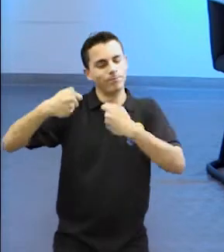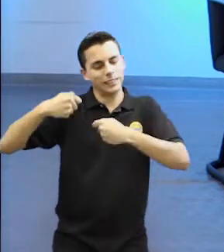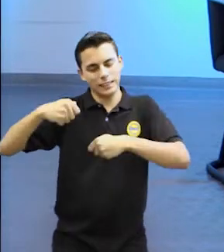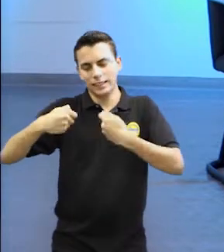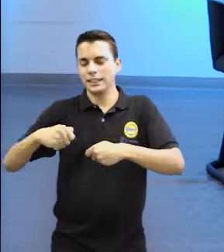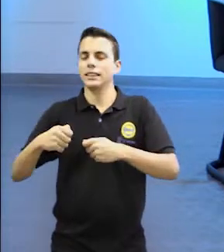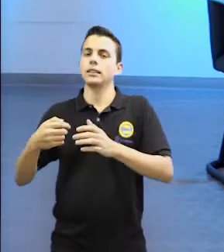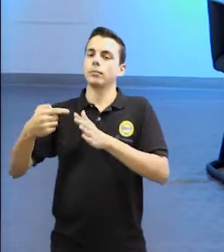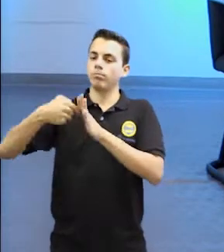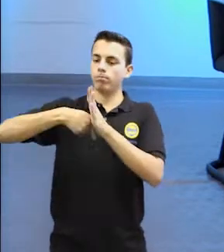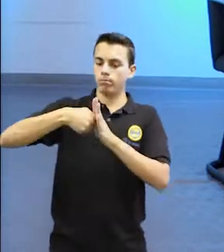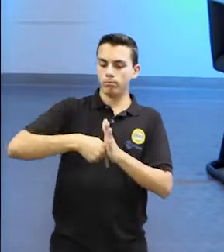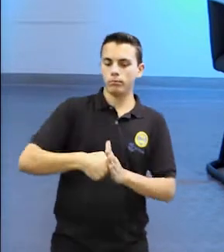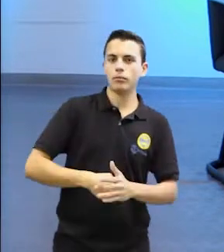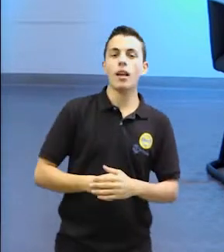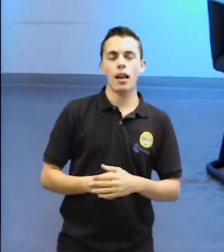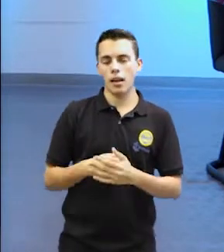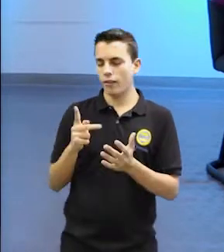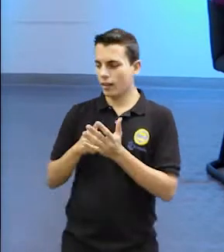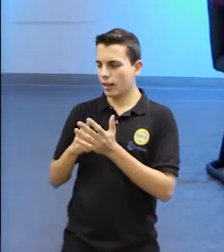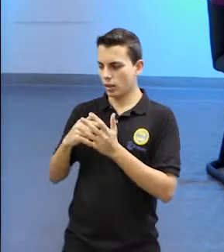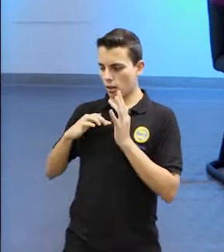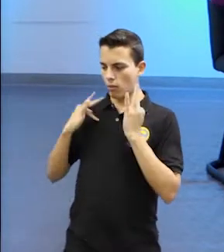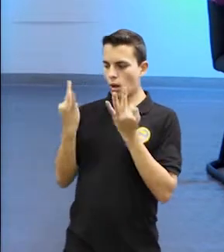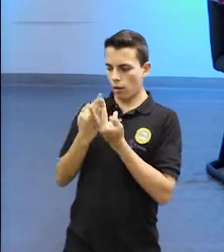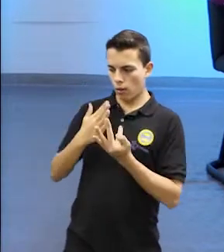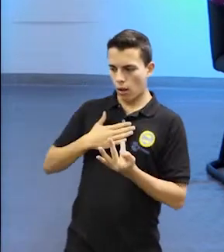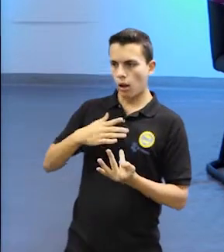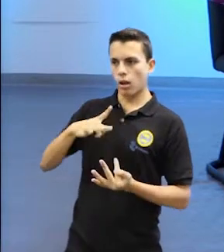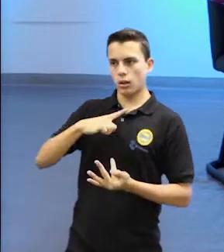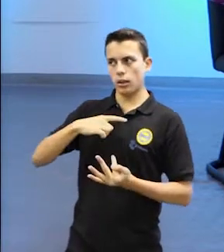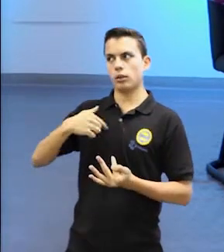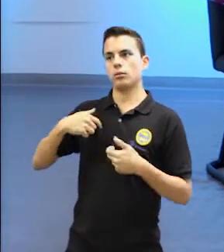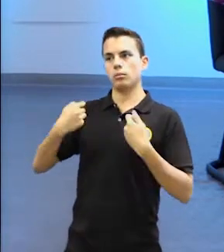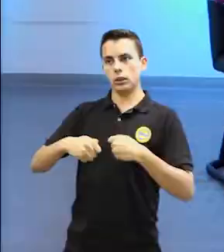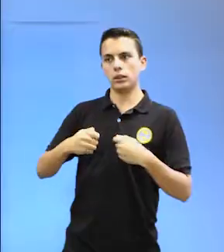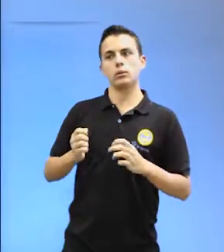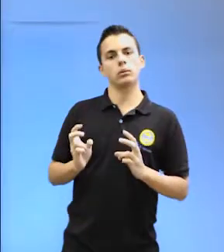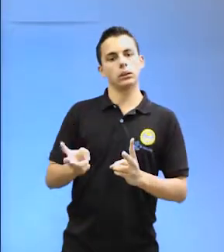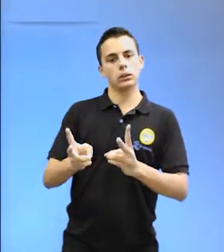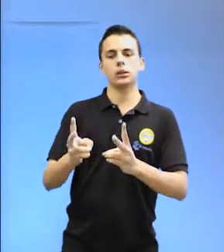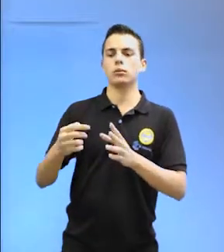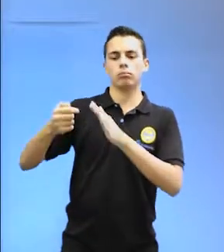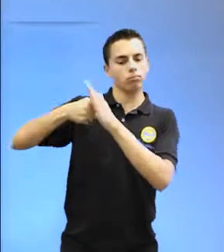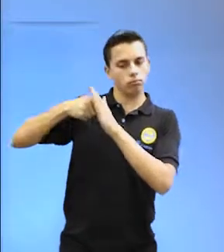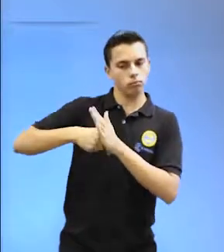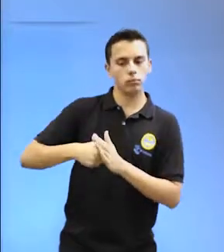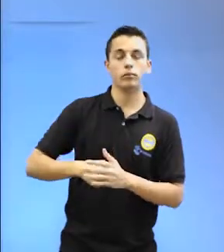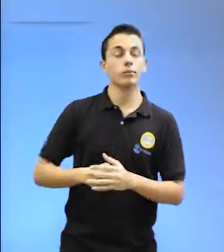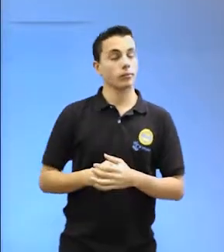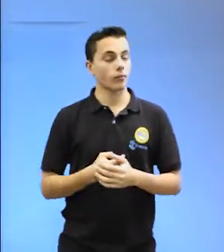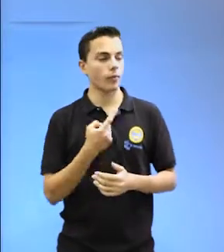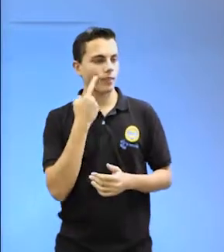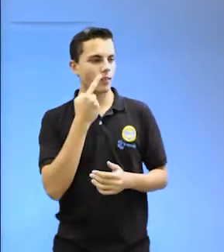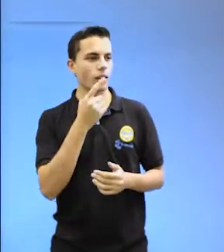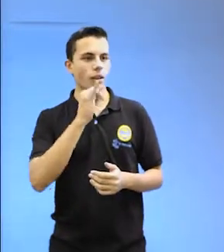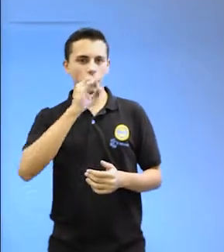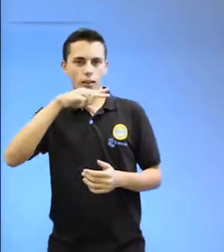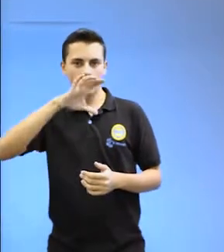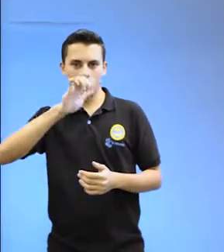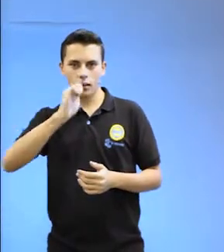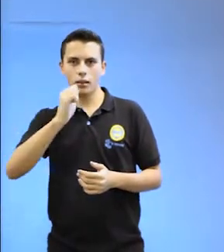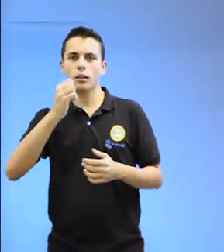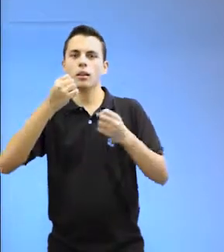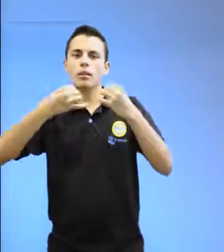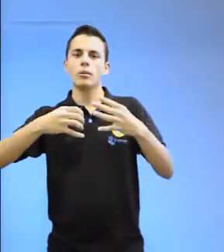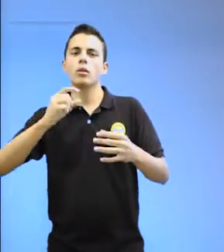tenho que fazer, tem minha que avó, fazer. Minha tia. O cuidado é muito grande. Tiveram, 80% das mulheres, isso é dado do INCA,